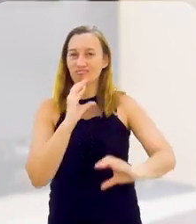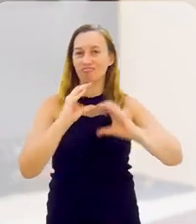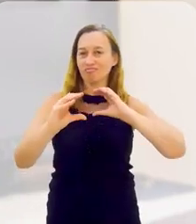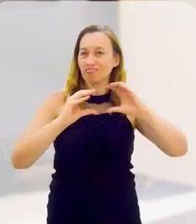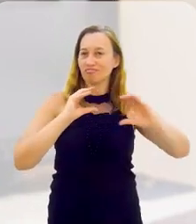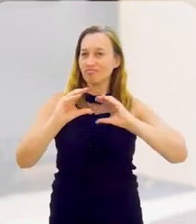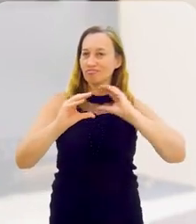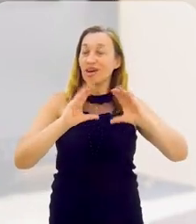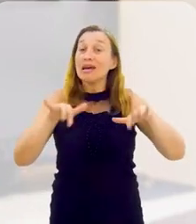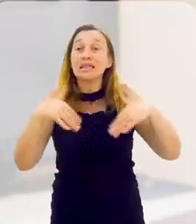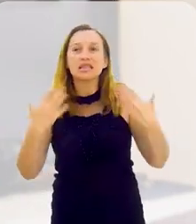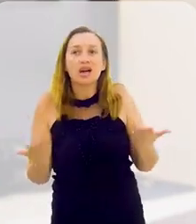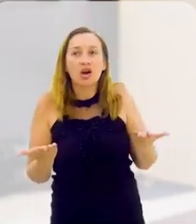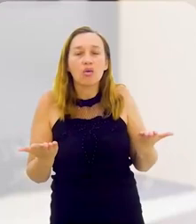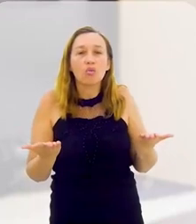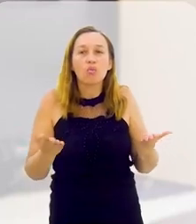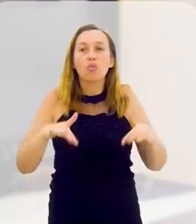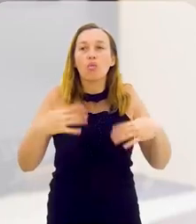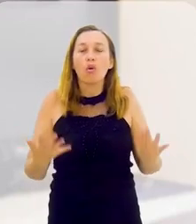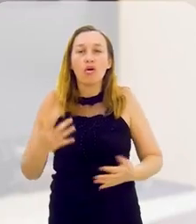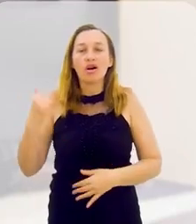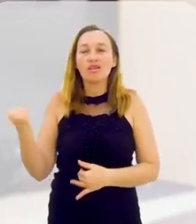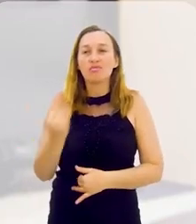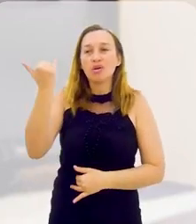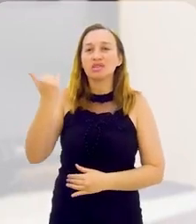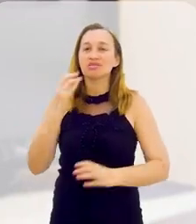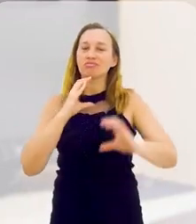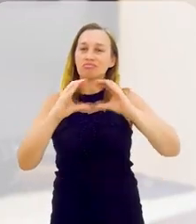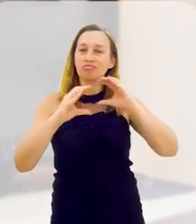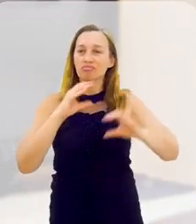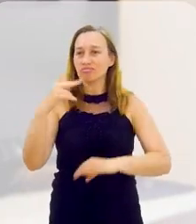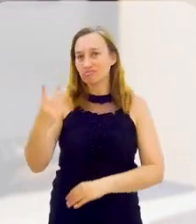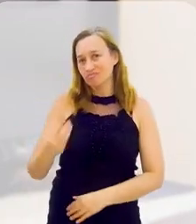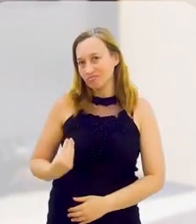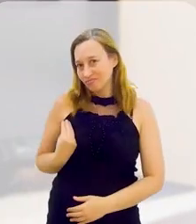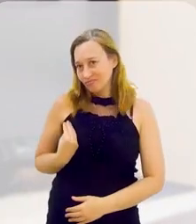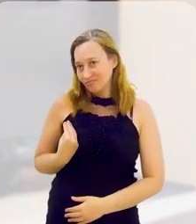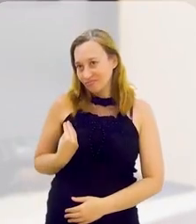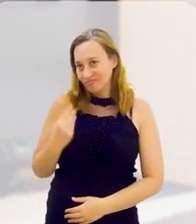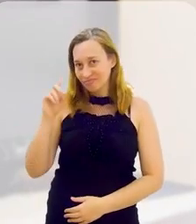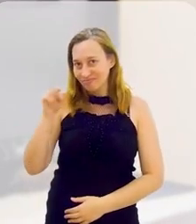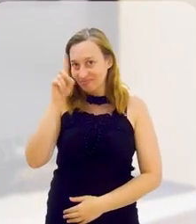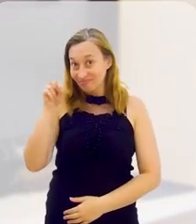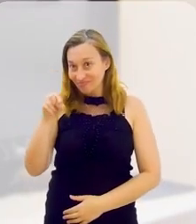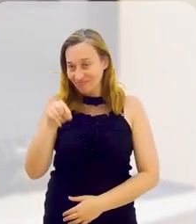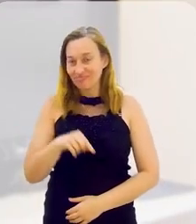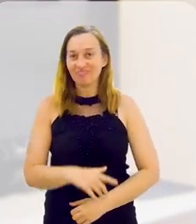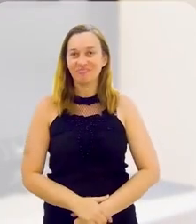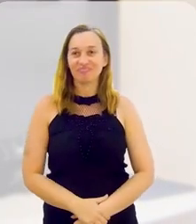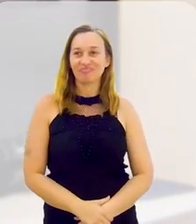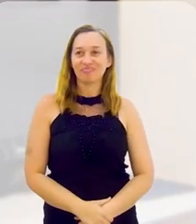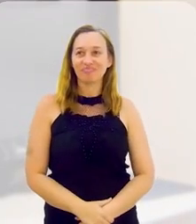de comunicação. Então, qual a importância da comunicação na sua vida?